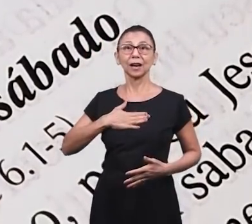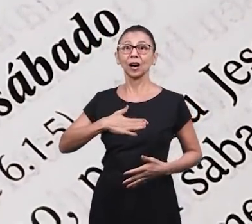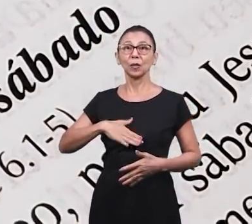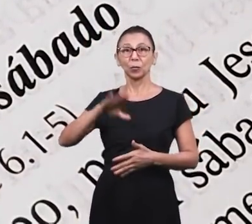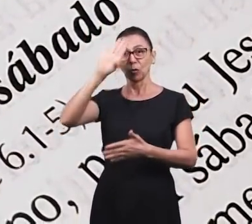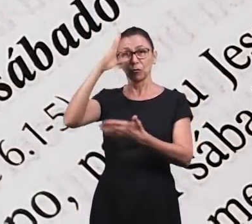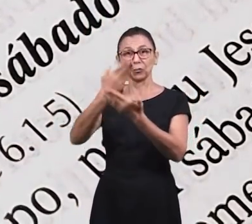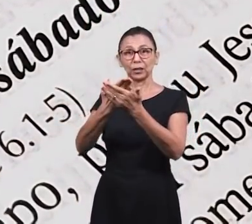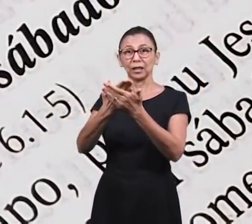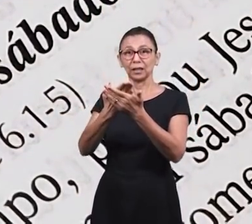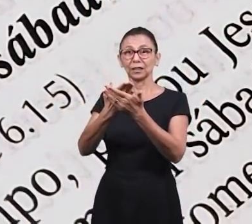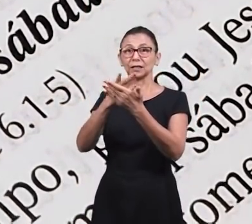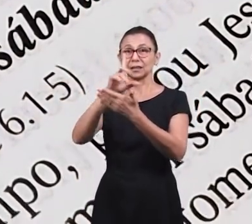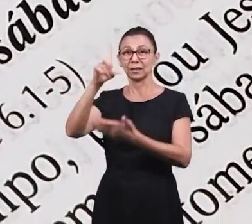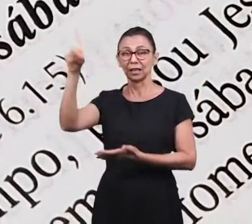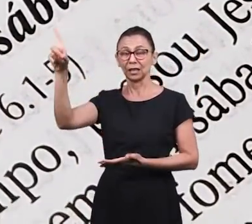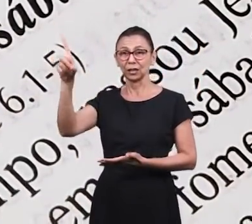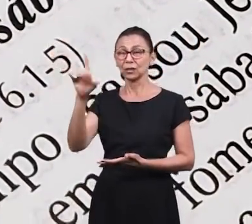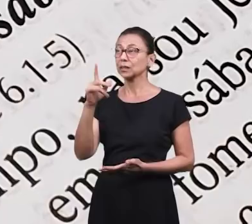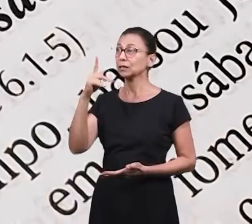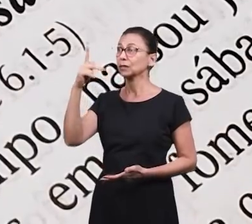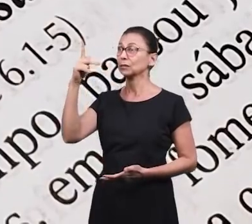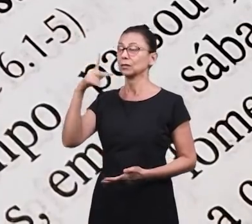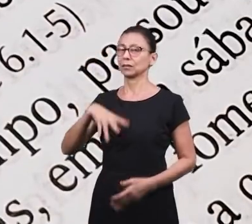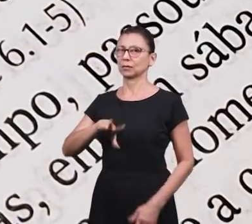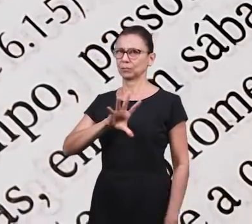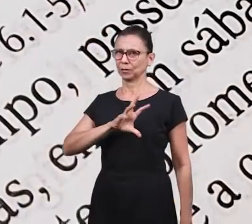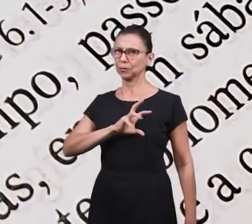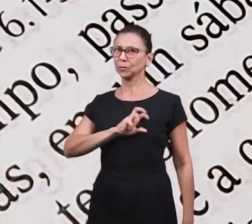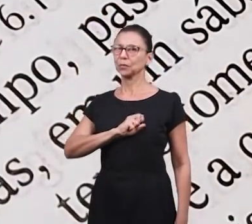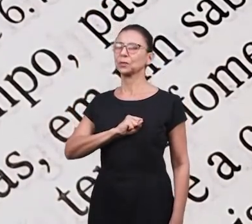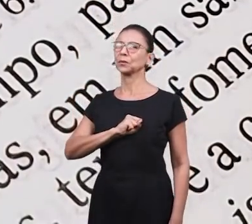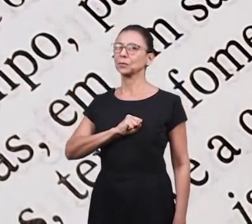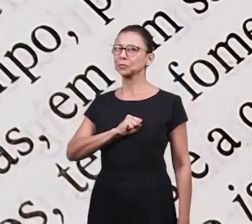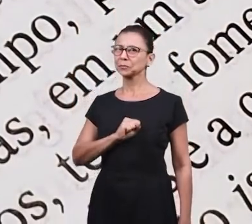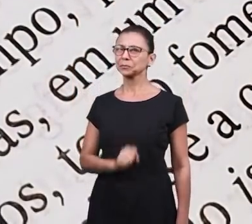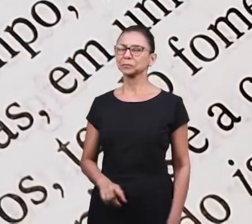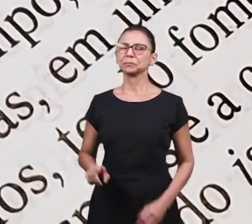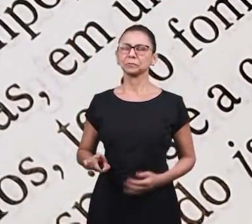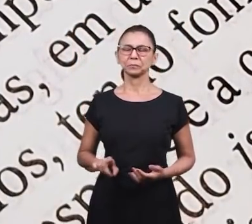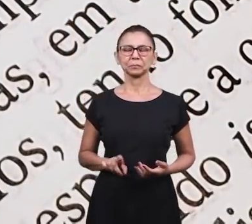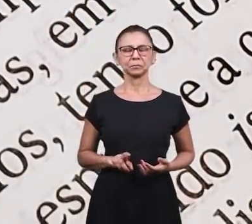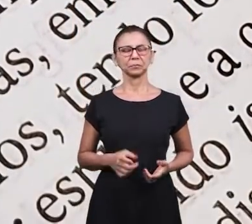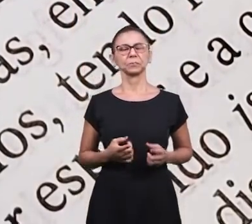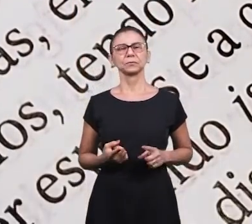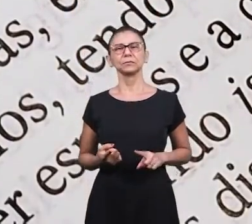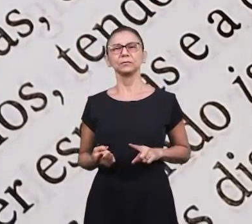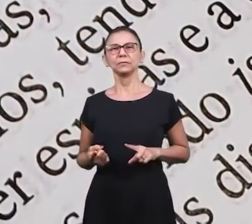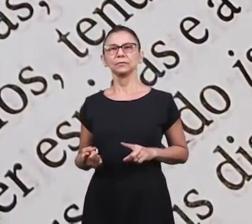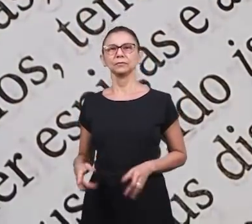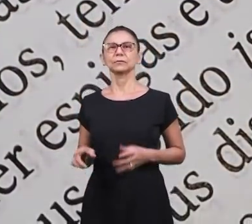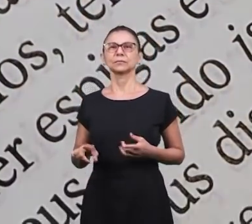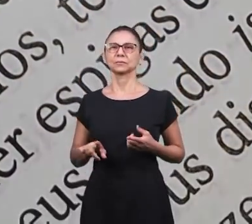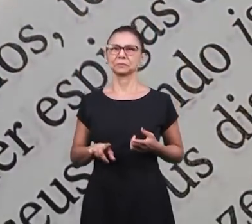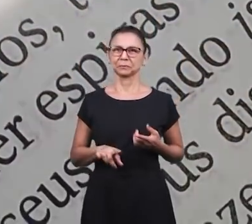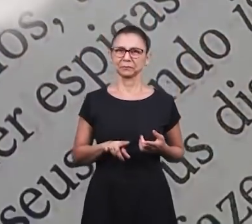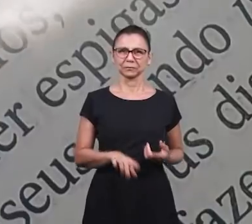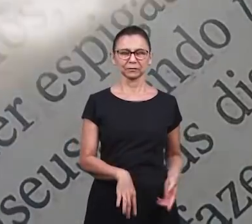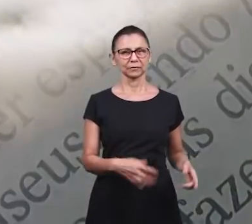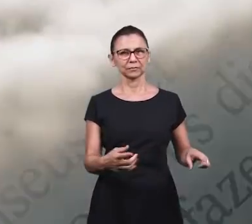espera em Deus, confia somente no seu amor.